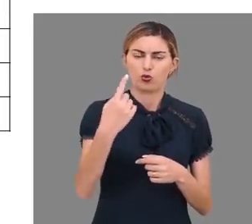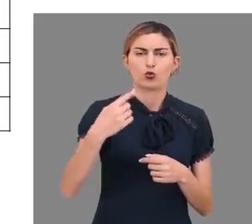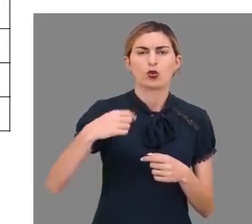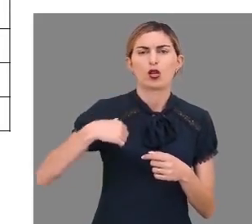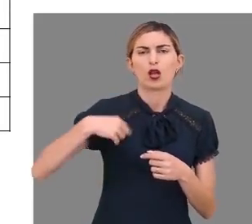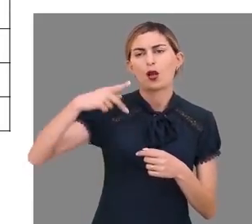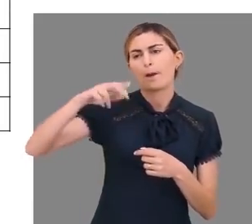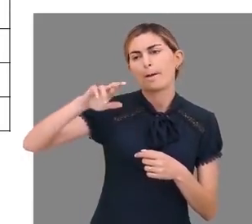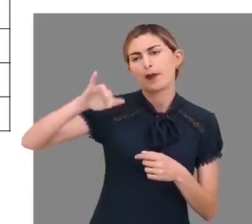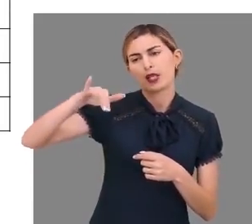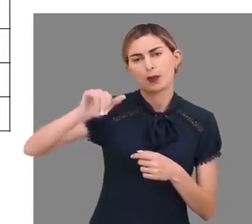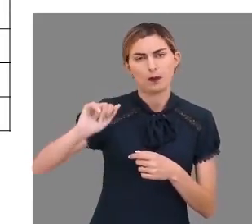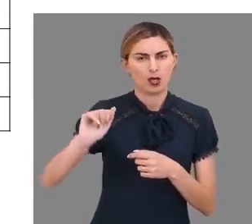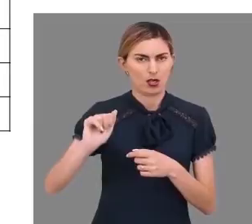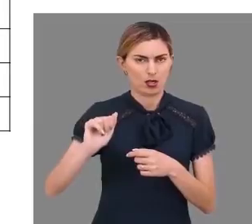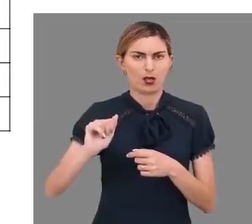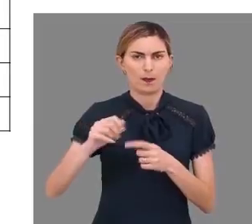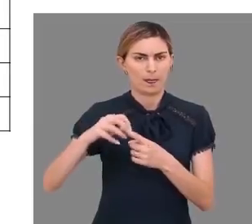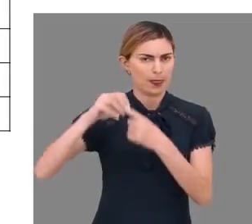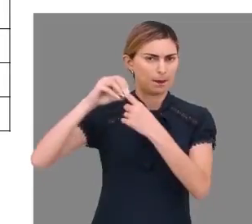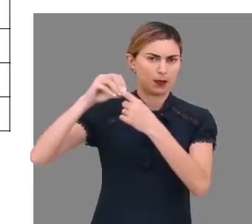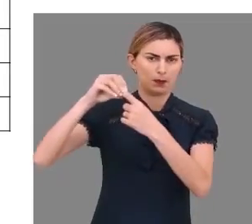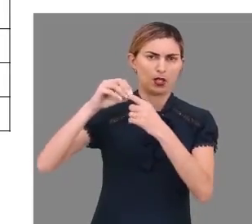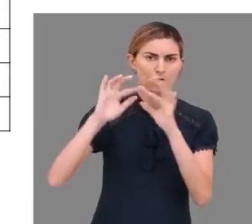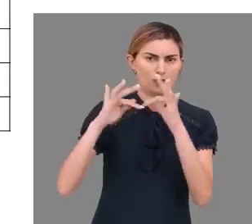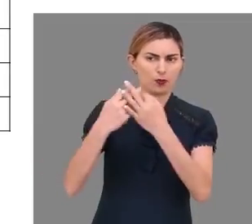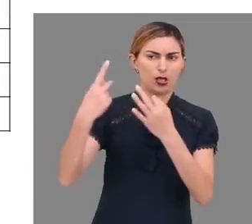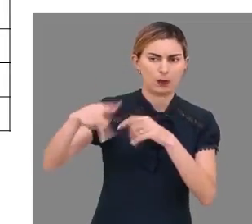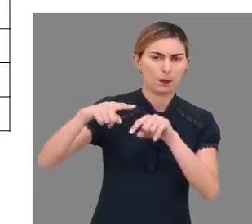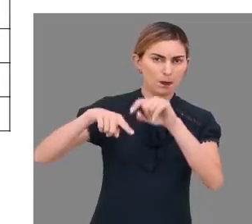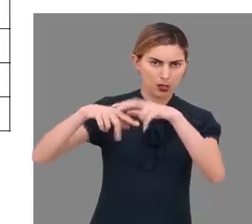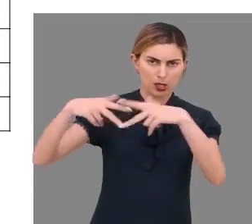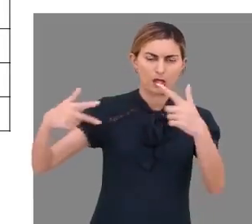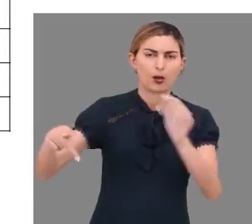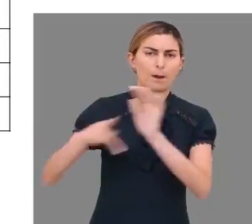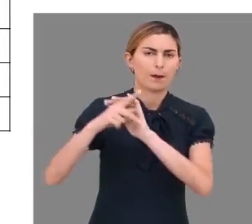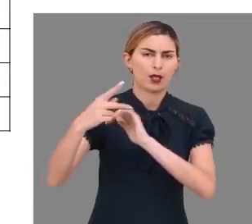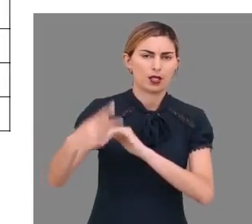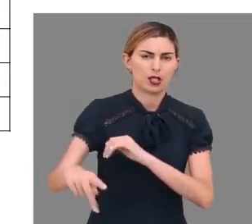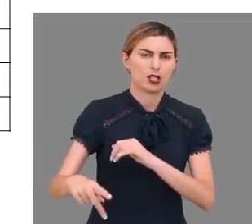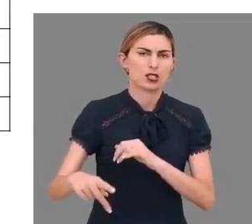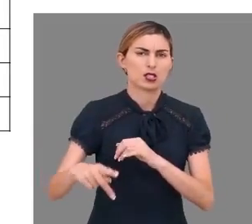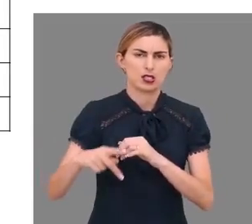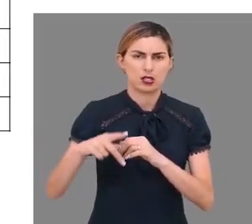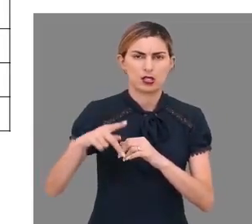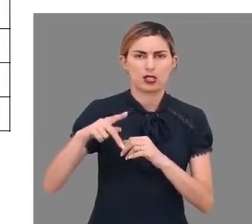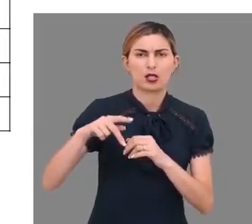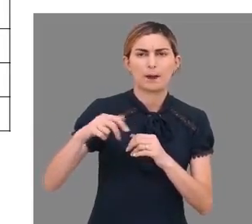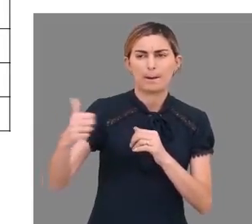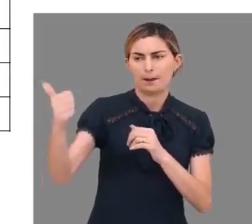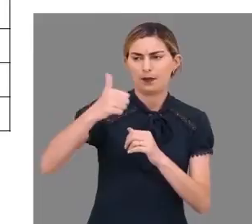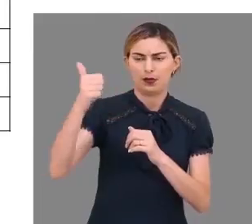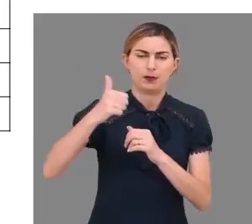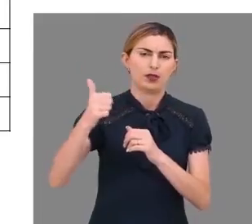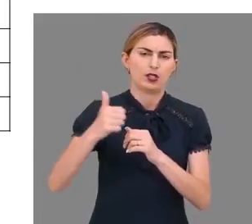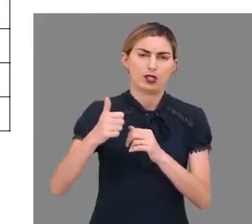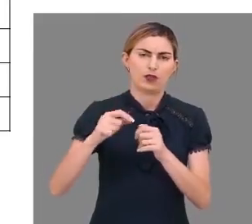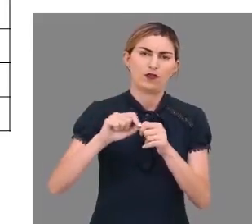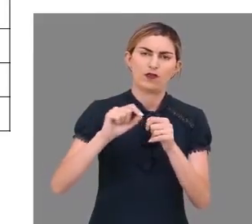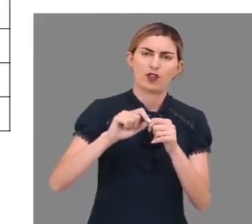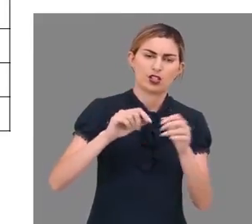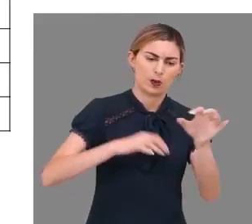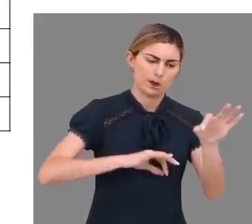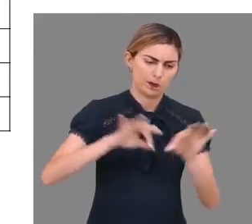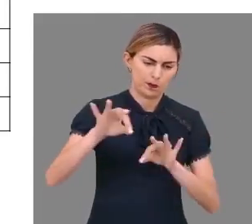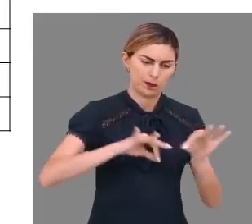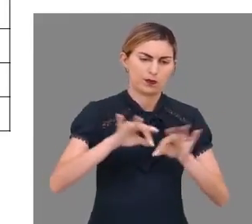01 matéria-prima. Ou seja, a família deste material destina-se a ser matéria-prima para virar